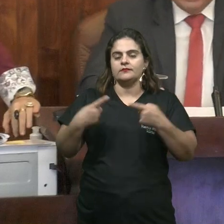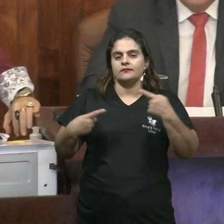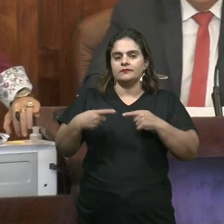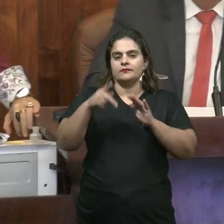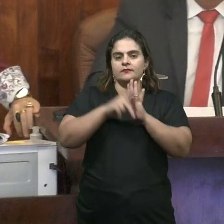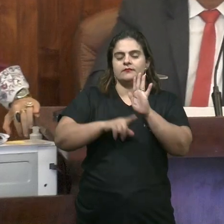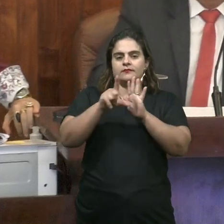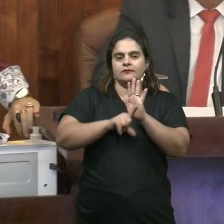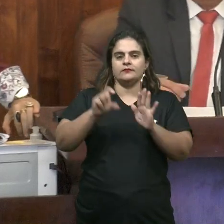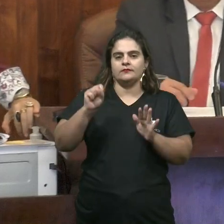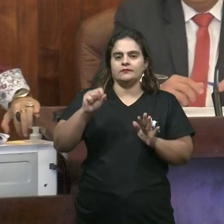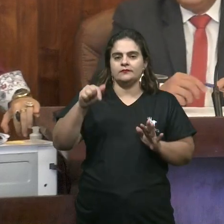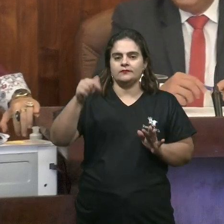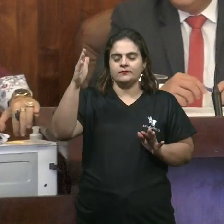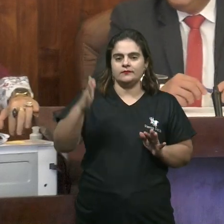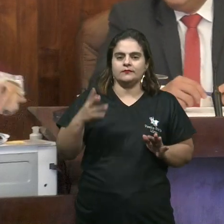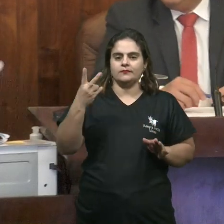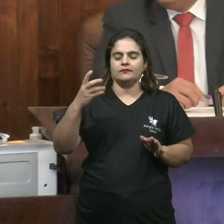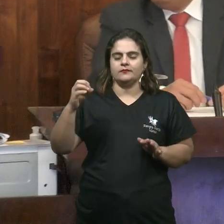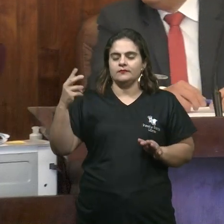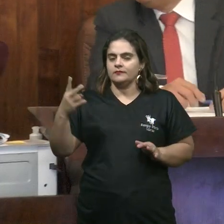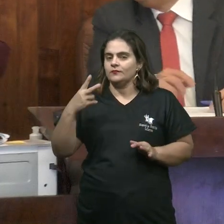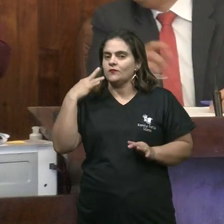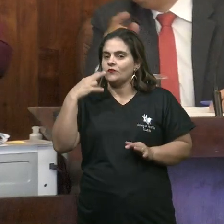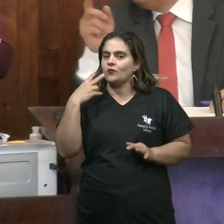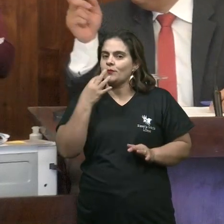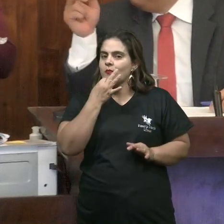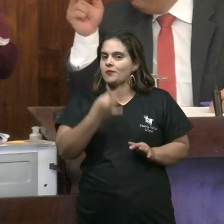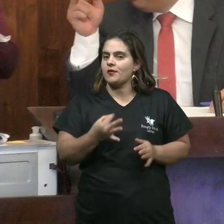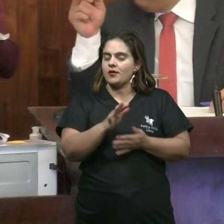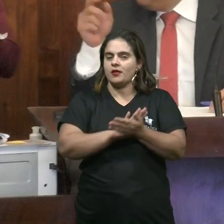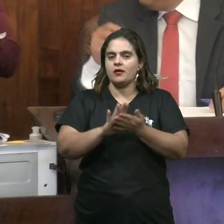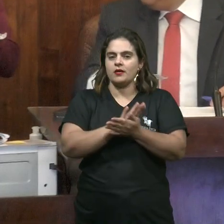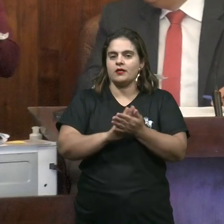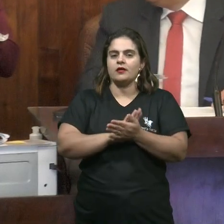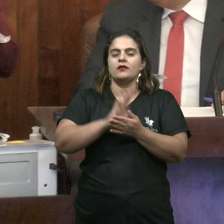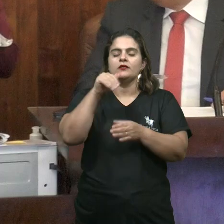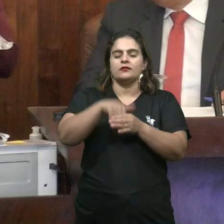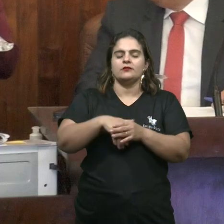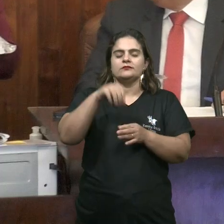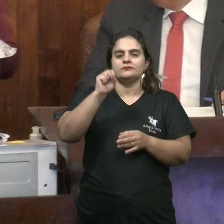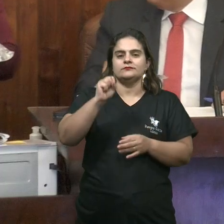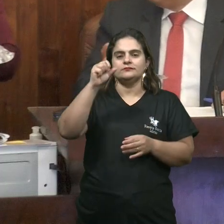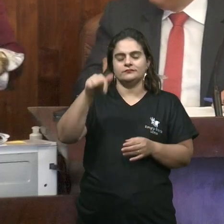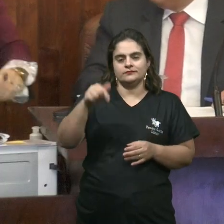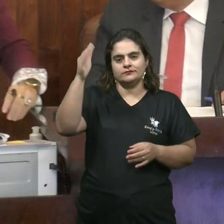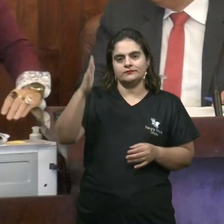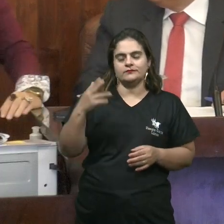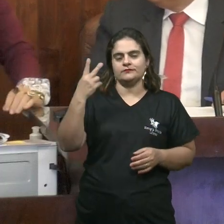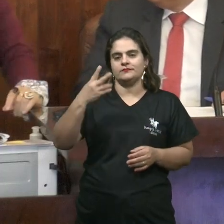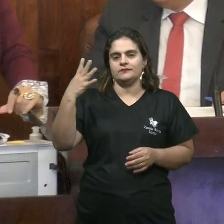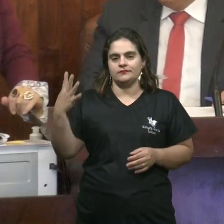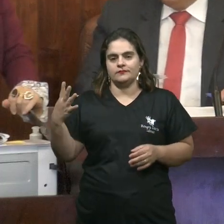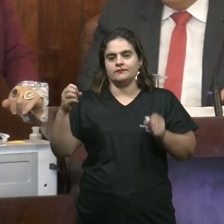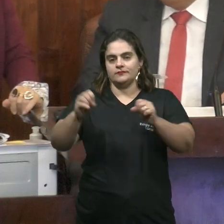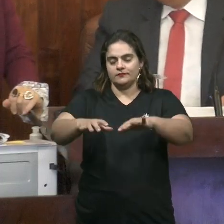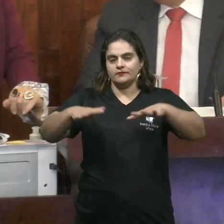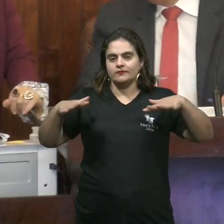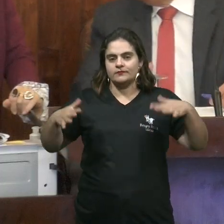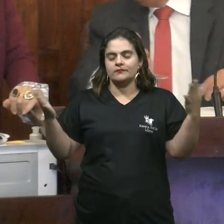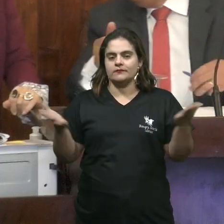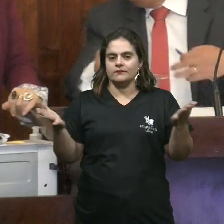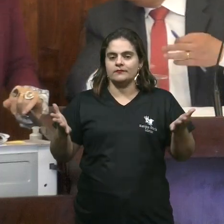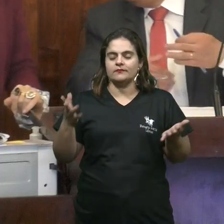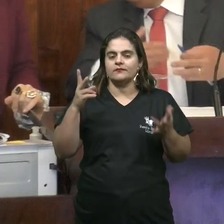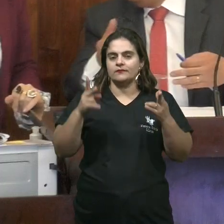o projeto de lei 87-2024. Não havendo vereadores inscritos, está em certa discussão, está em votação para a lei 87-2024 em grupo na forma vincida em primeira.